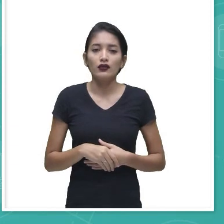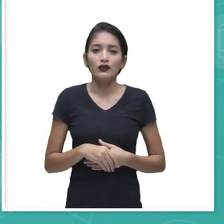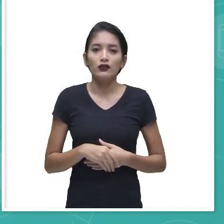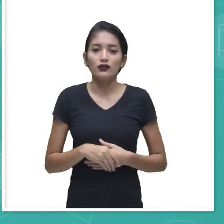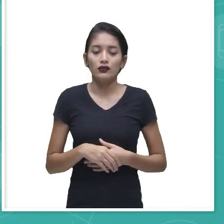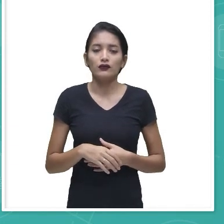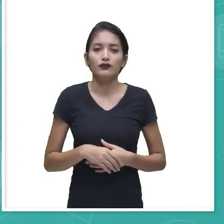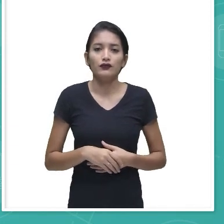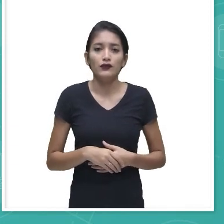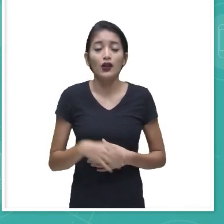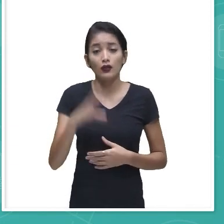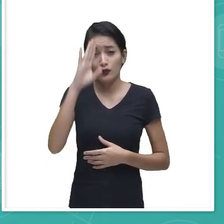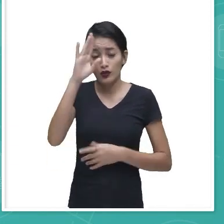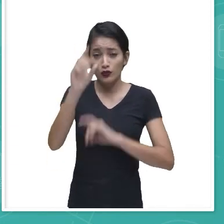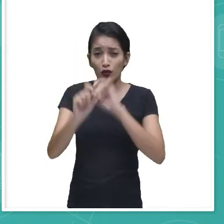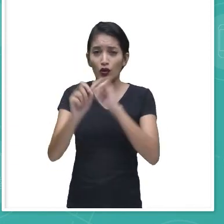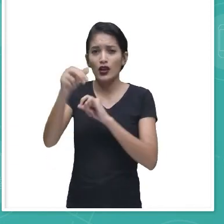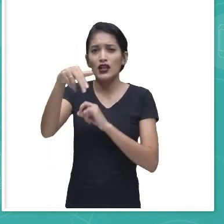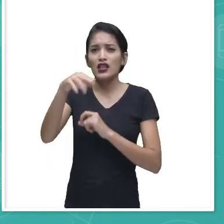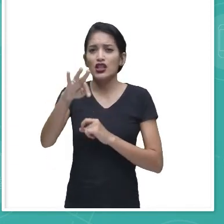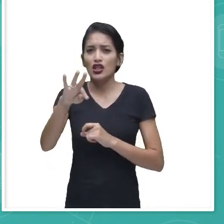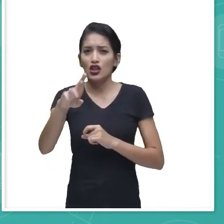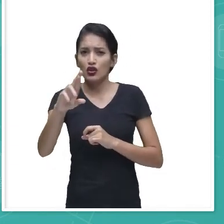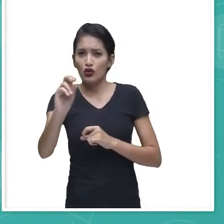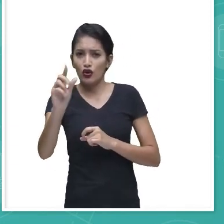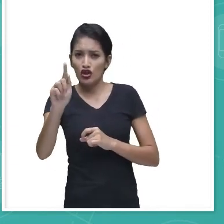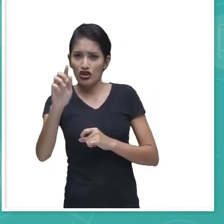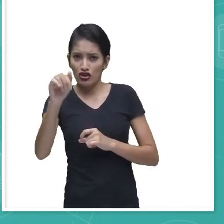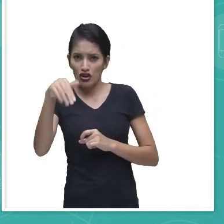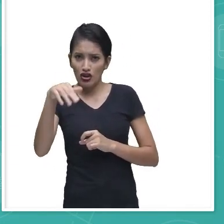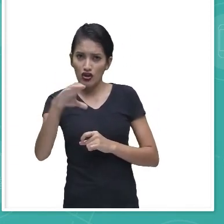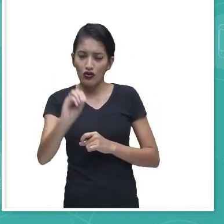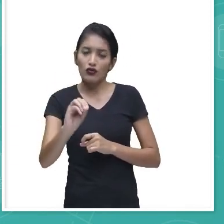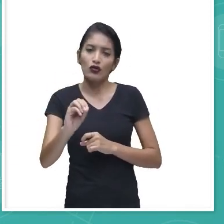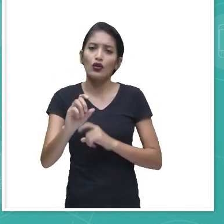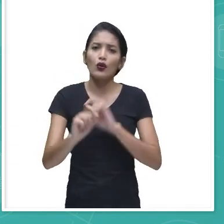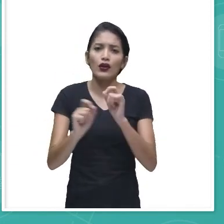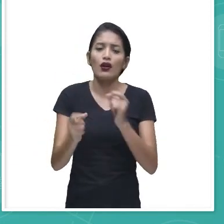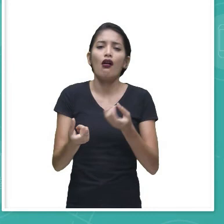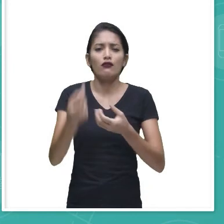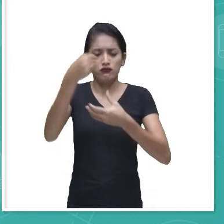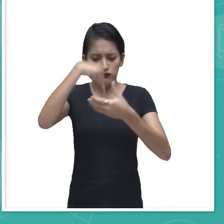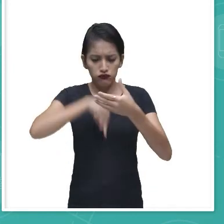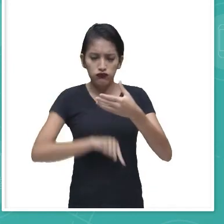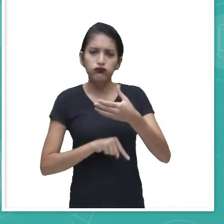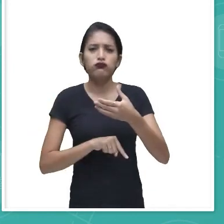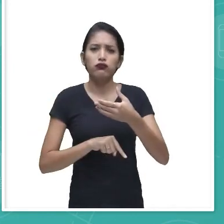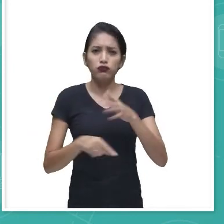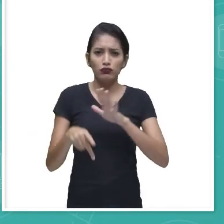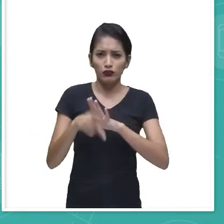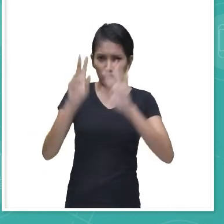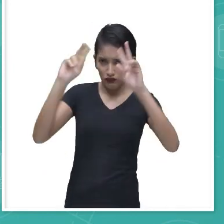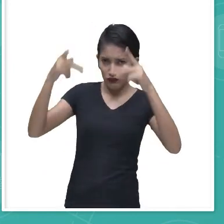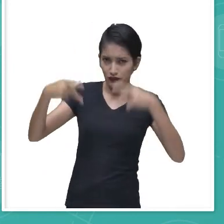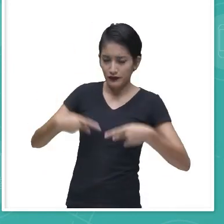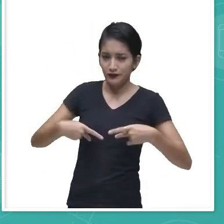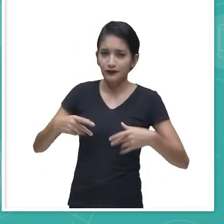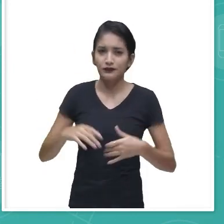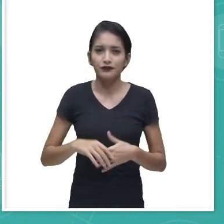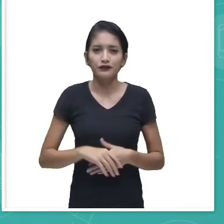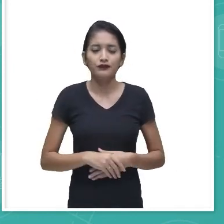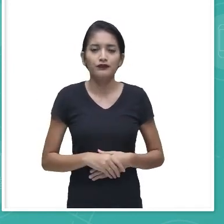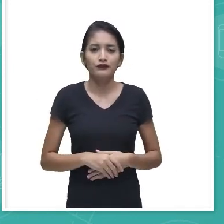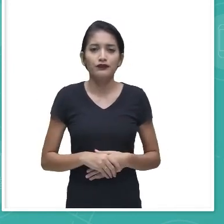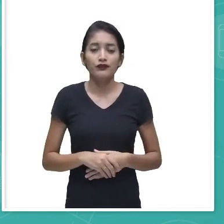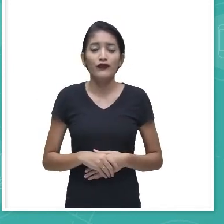ele tem como principal elemento o nitrogênio, que é essencial na formação das proteínas, né, que é tão essencial aí para os seres vivos também, tá? Então,